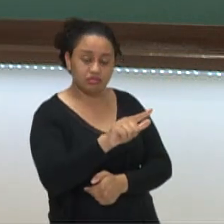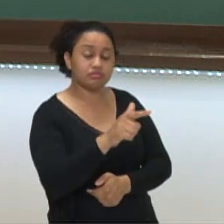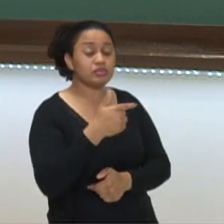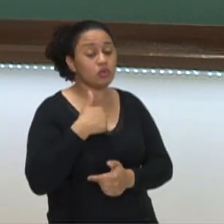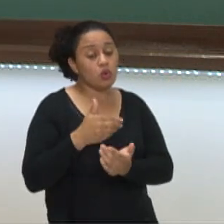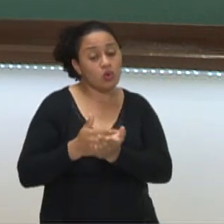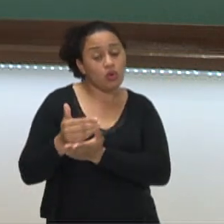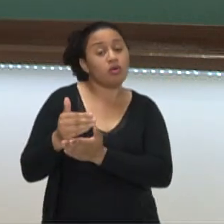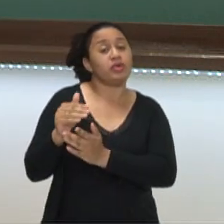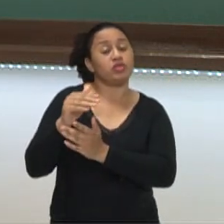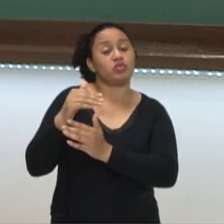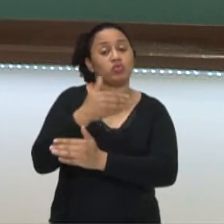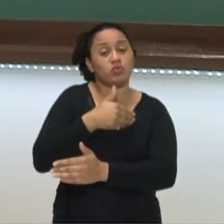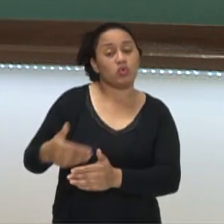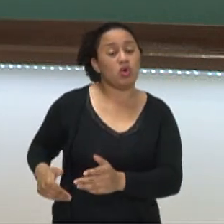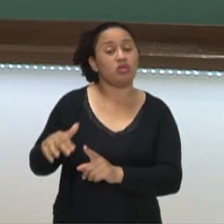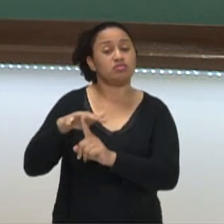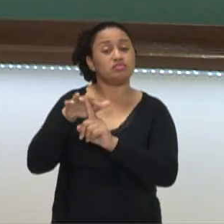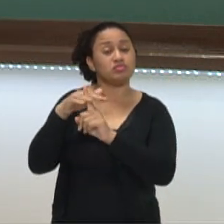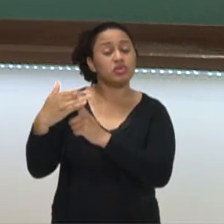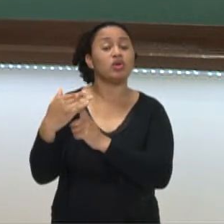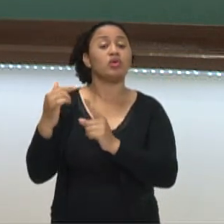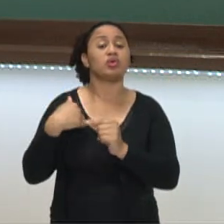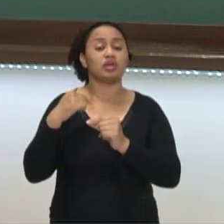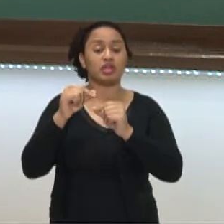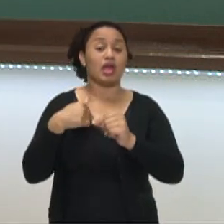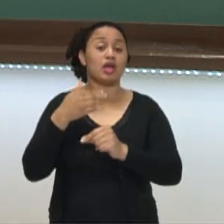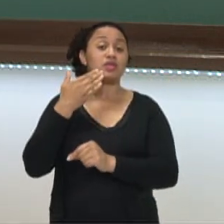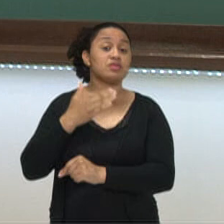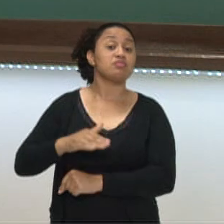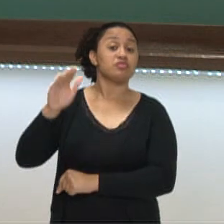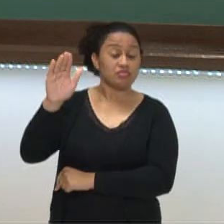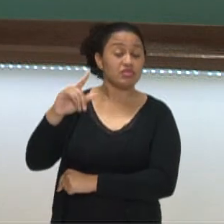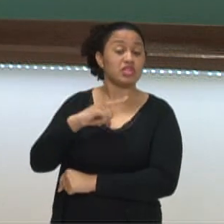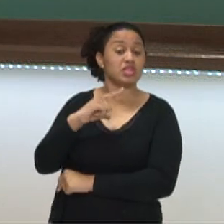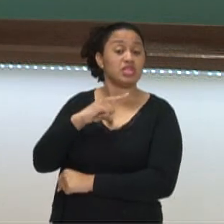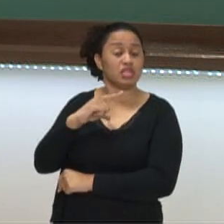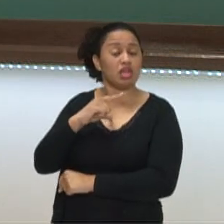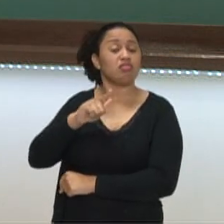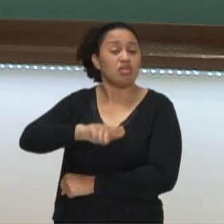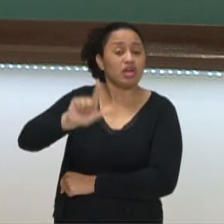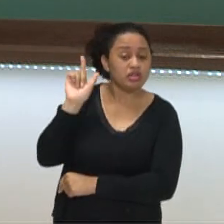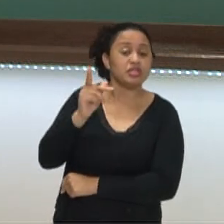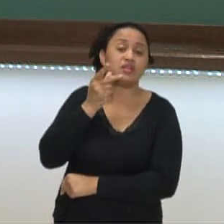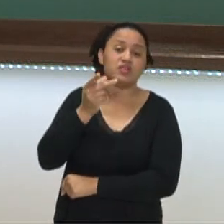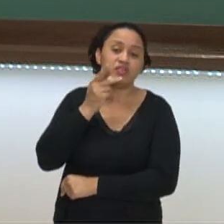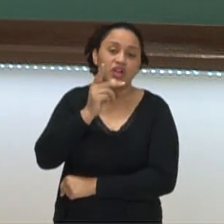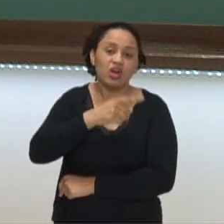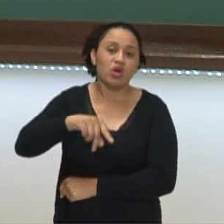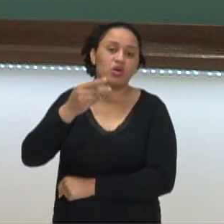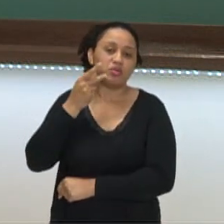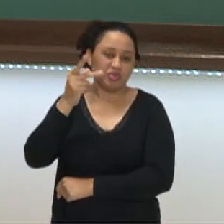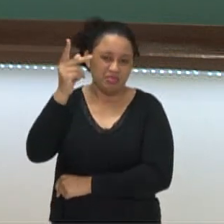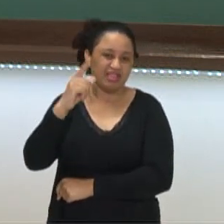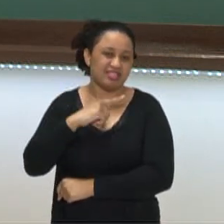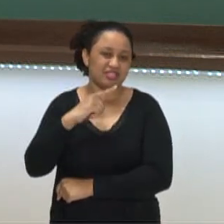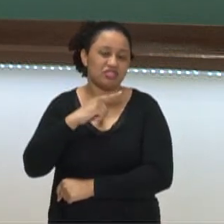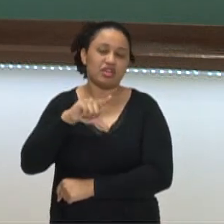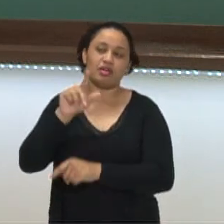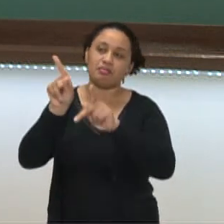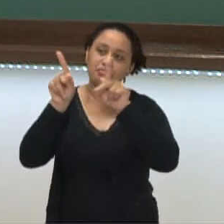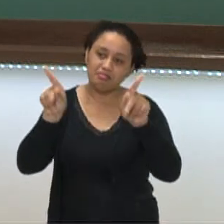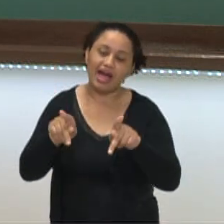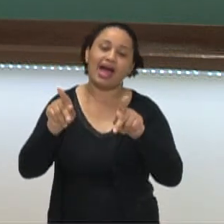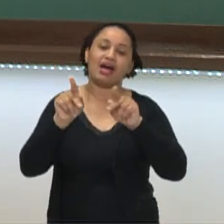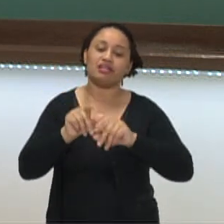do governo socialista foi de cumprimento das promessas do que o Lenin havia dito para a população antes, de paz, terra